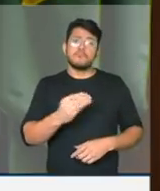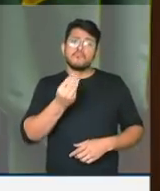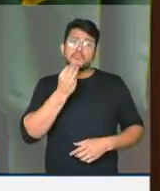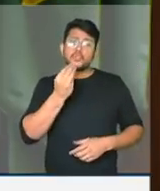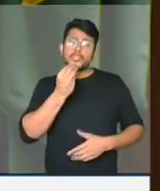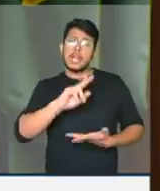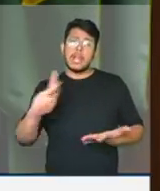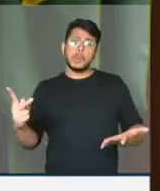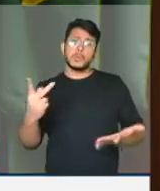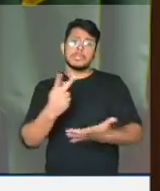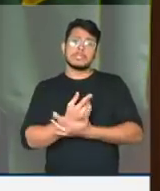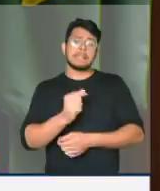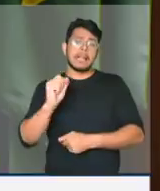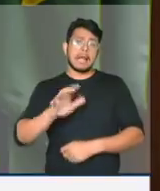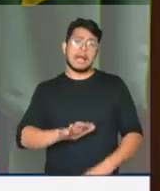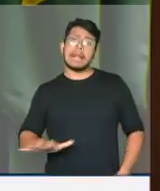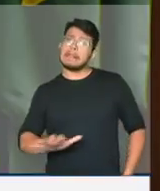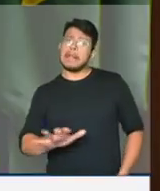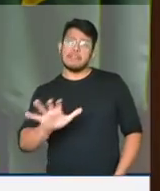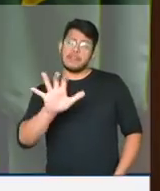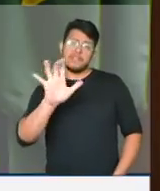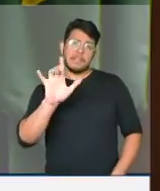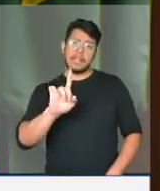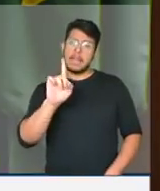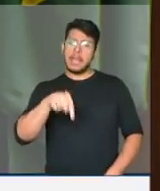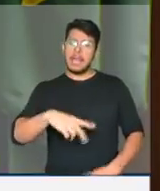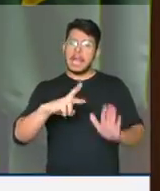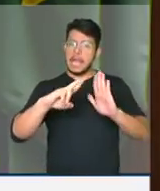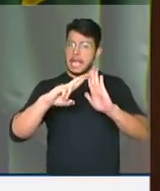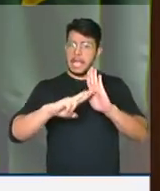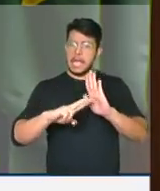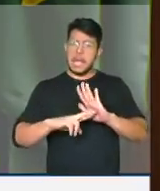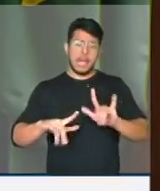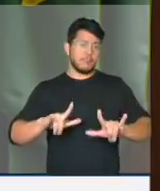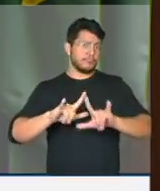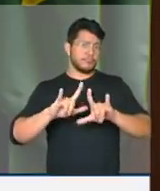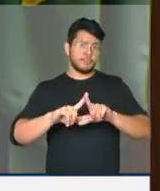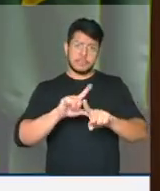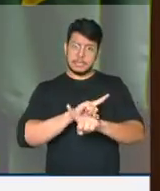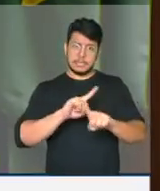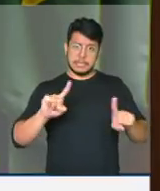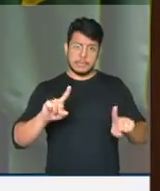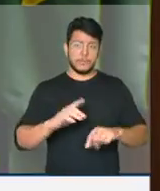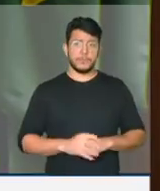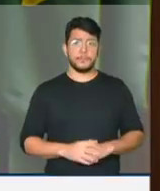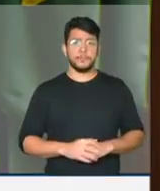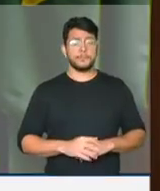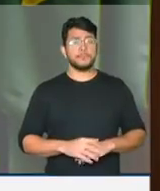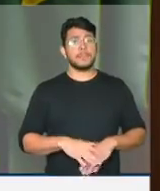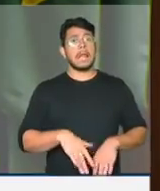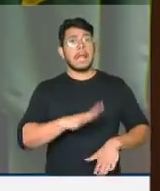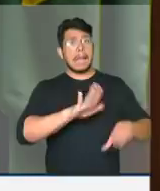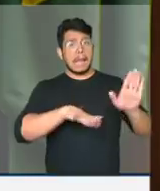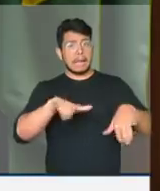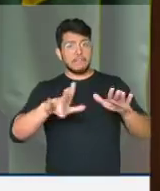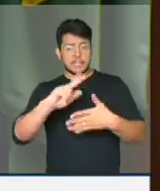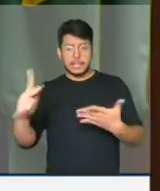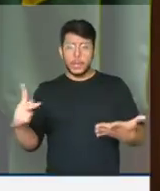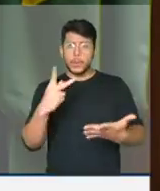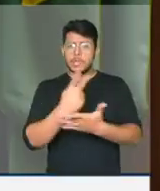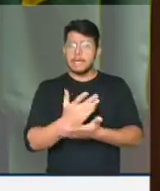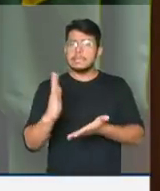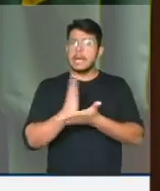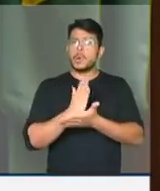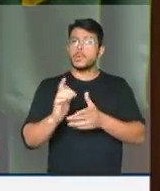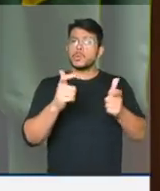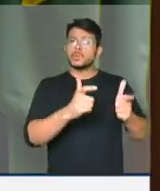na favela do Batã, seja regra entre as milícias, onde os jornalistas foram torturados. Em muitas comunidades onde